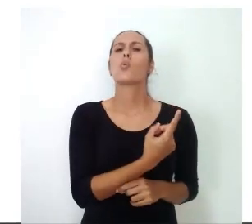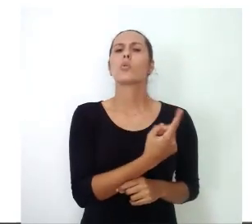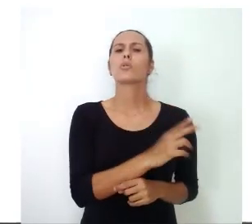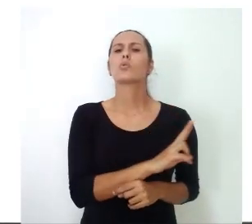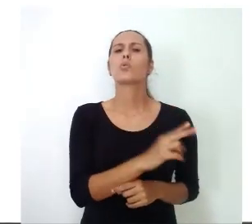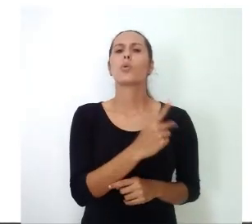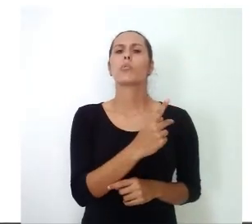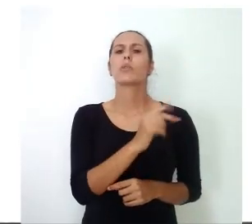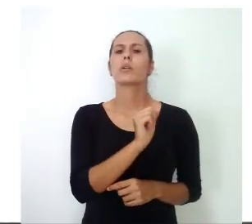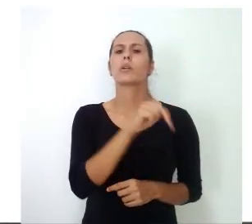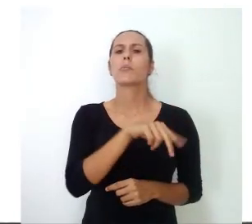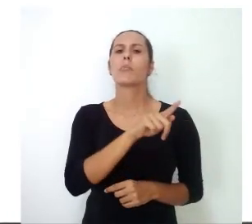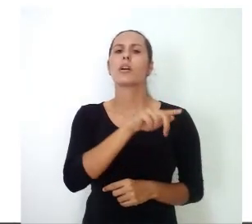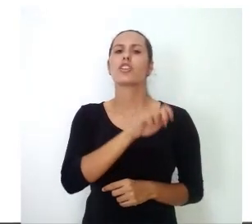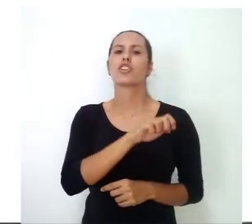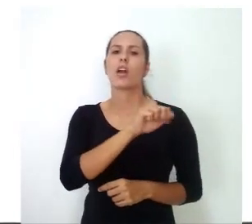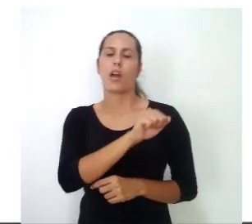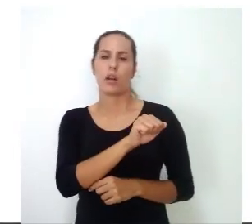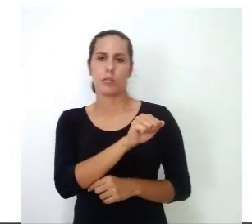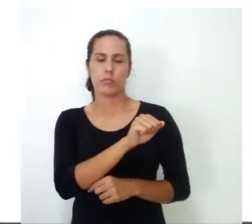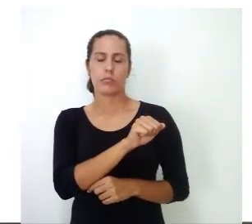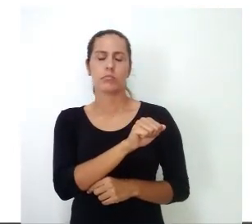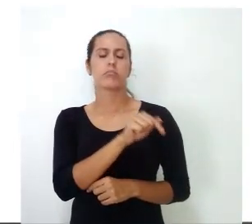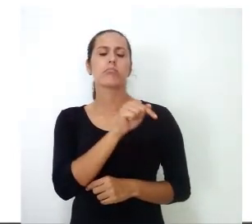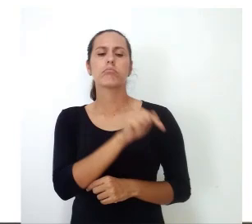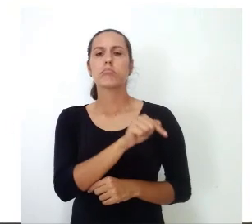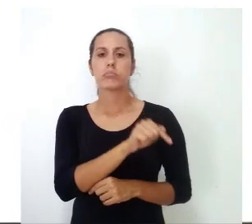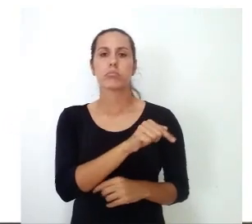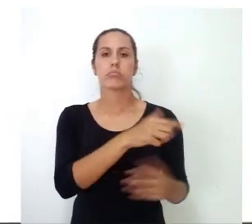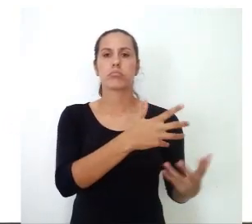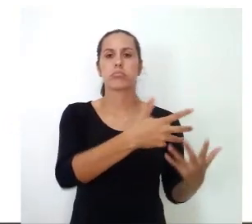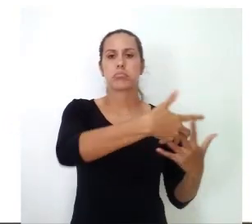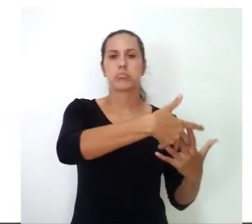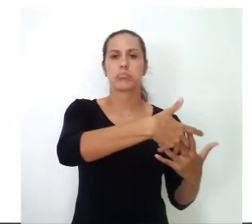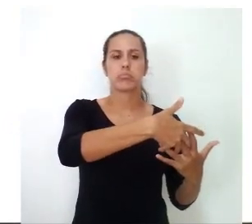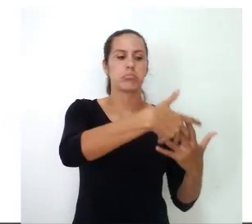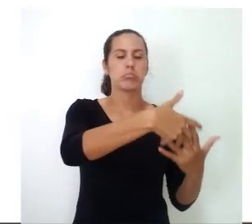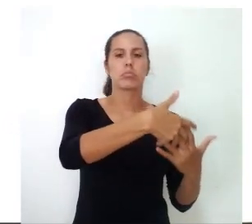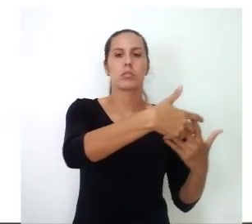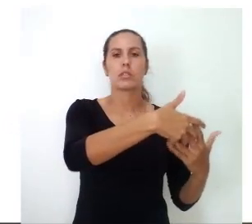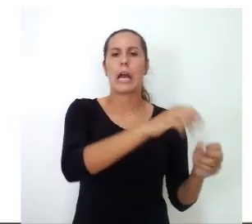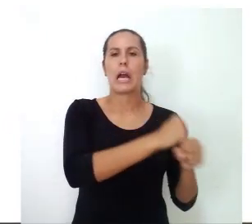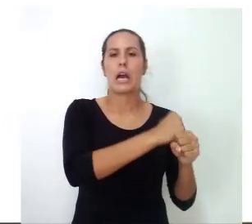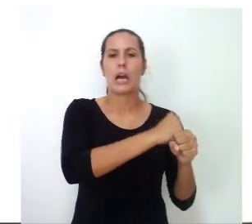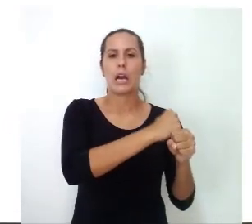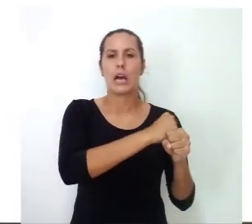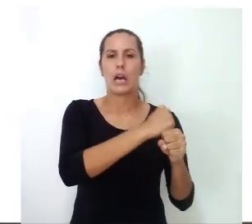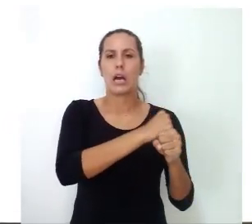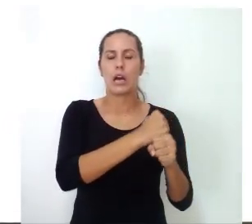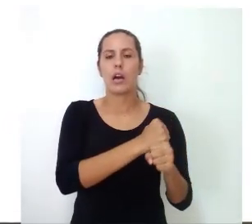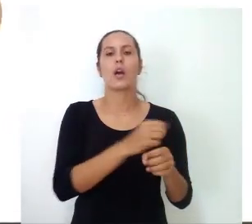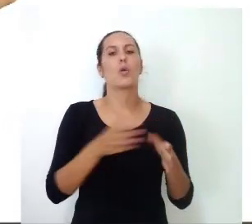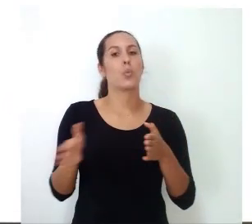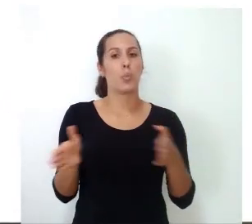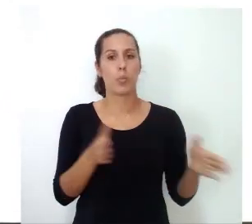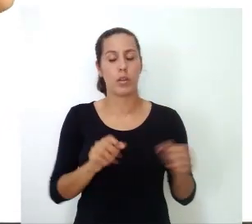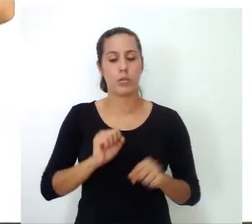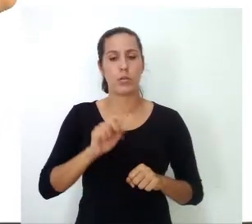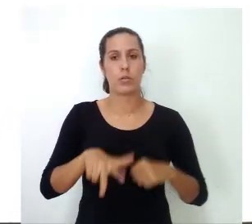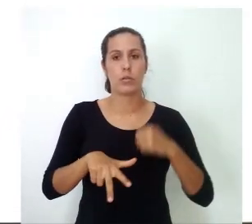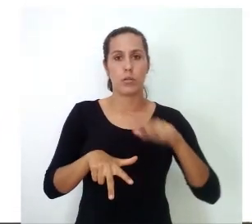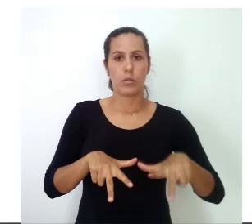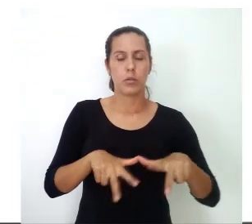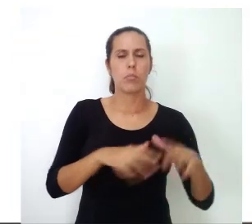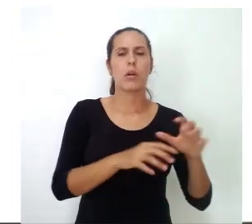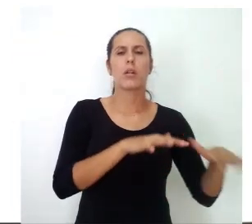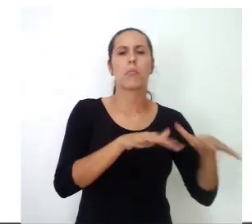E aí que esse continente total, único, a Pangeia, na era